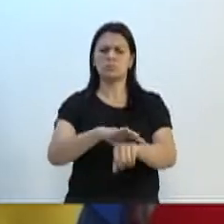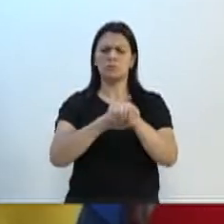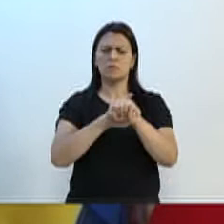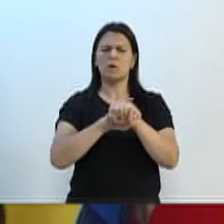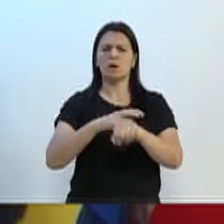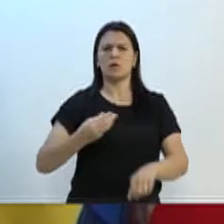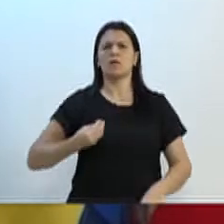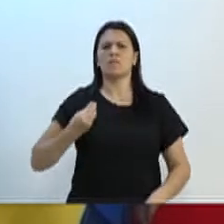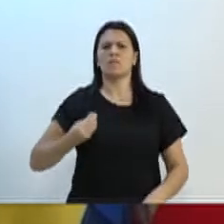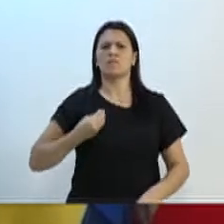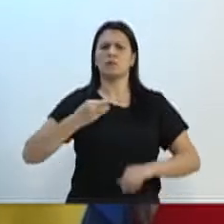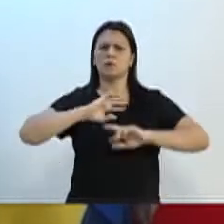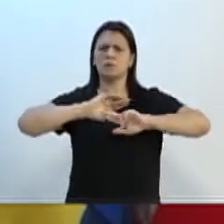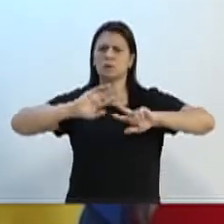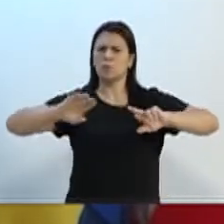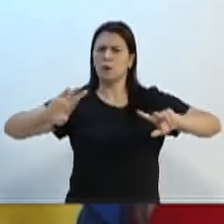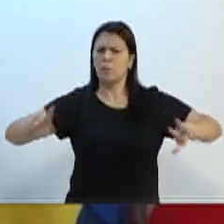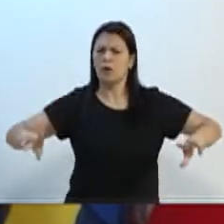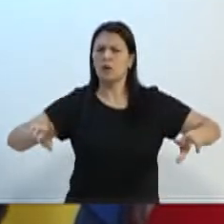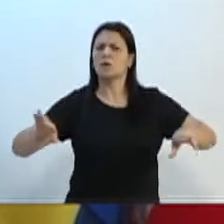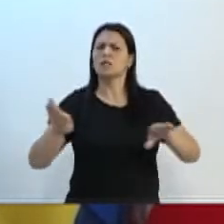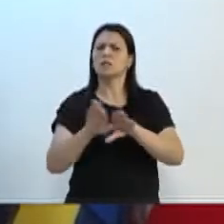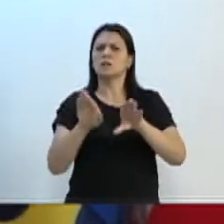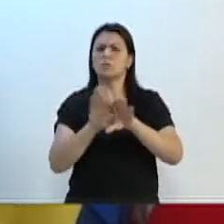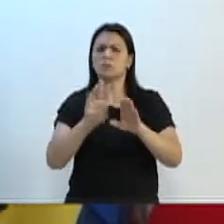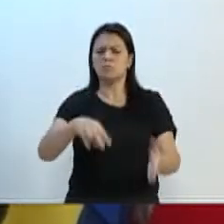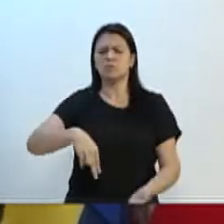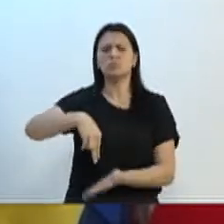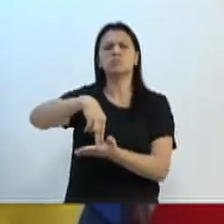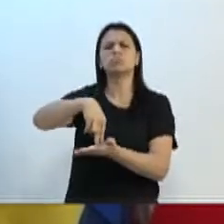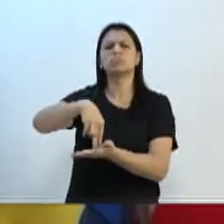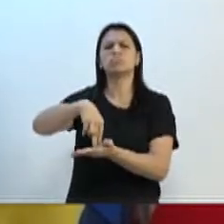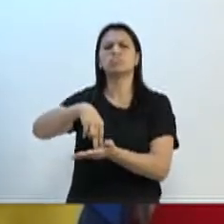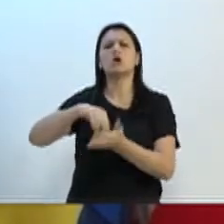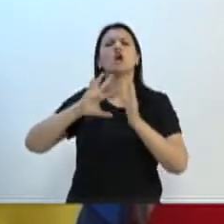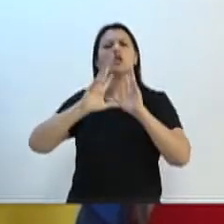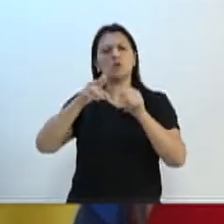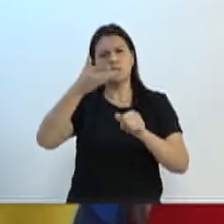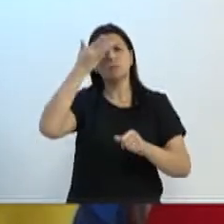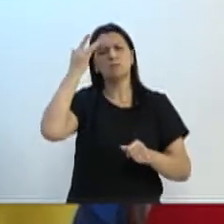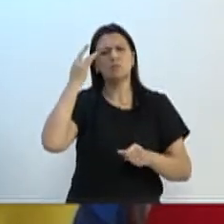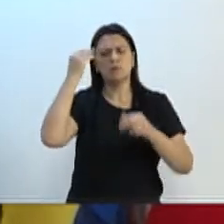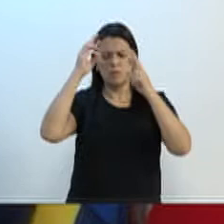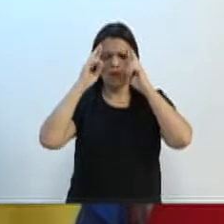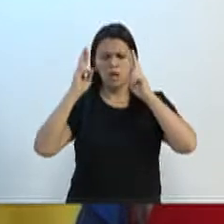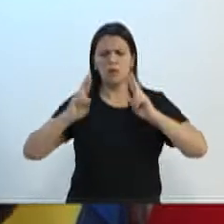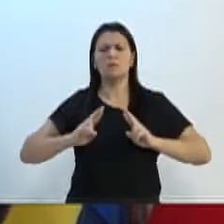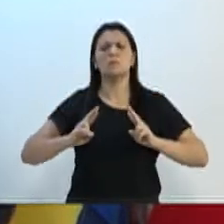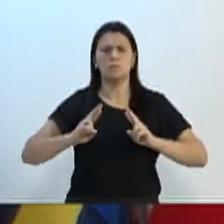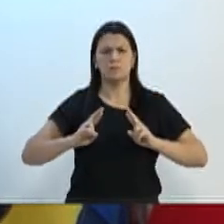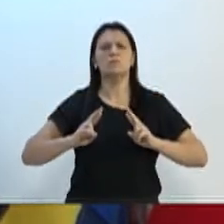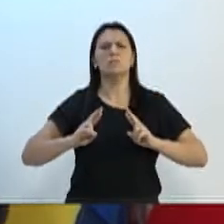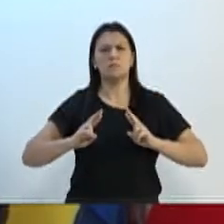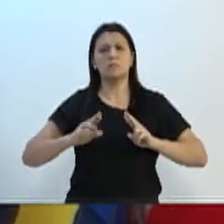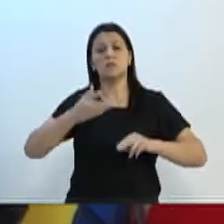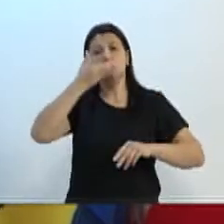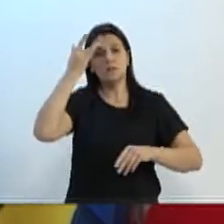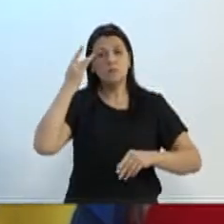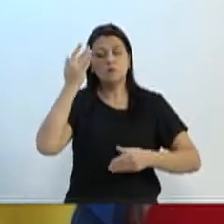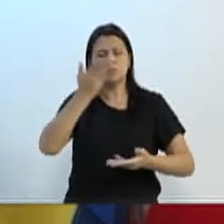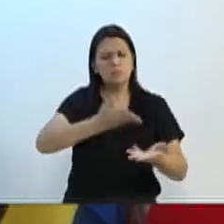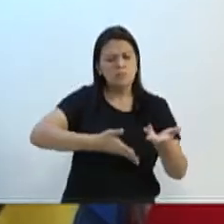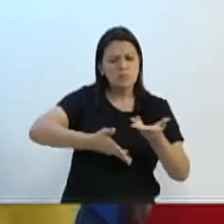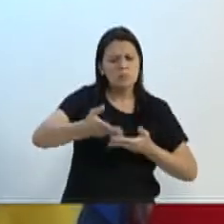defesa da pluralidade, em defesa do posicionamento de que todas as pessoas devem ser respeitadas. E as pessoas têm que ser tratadas